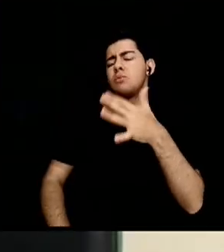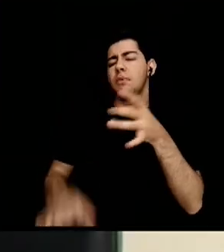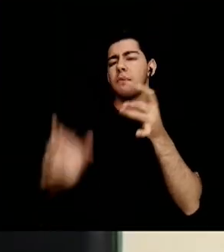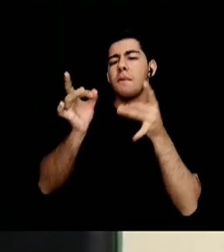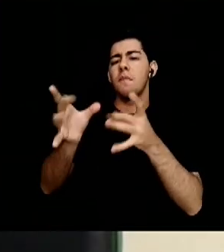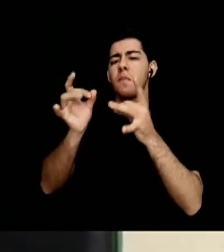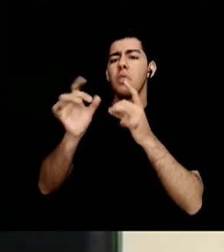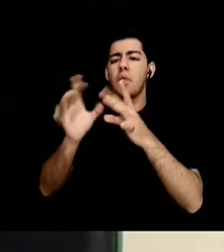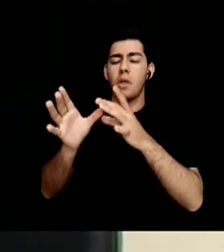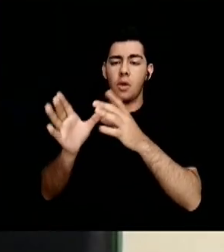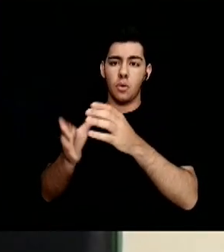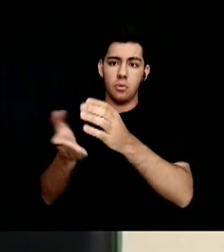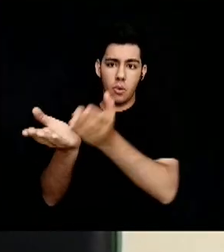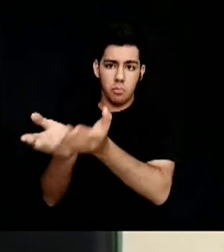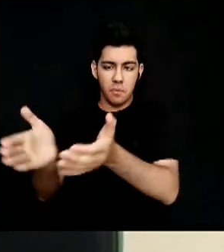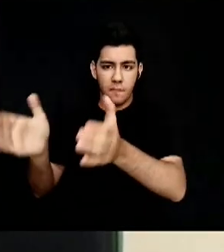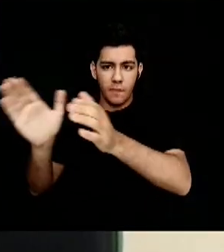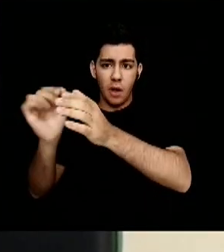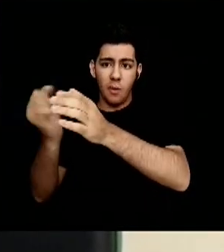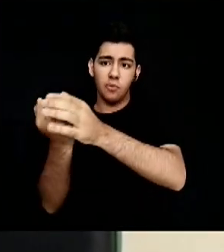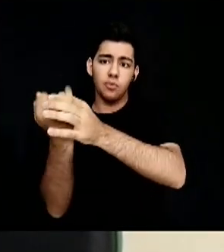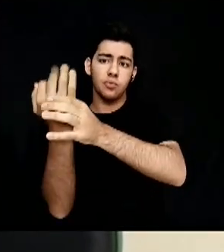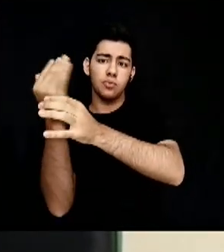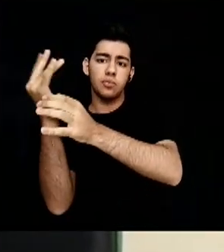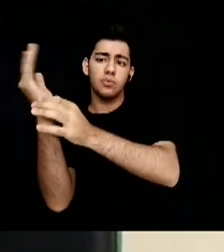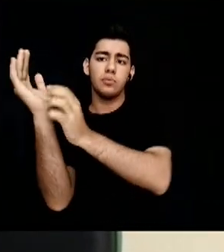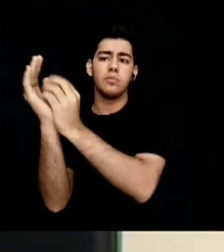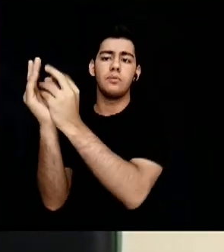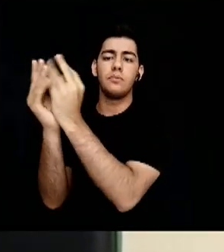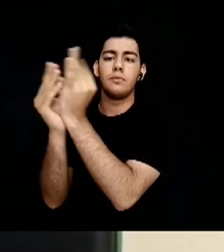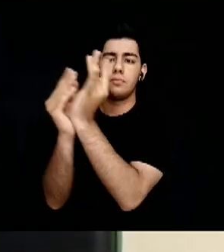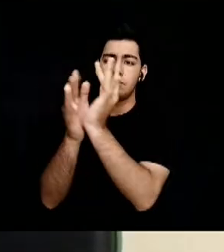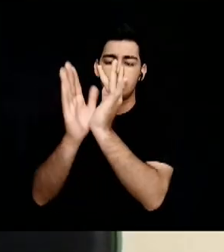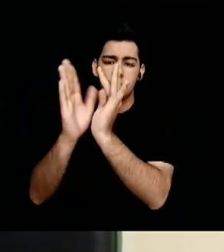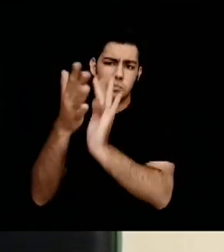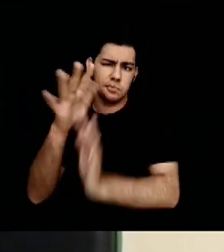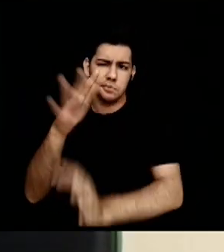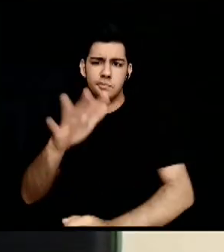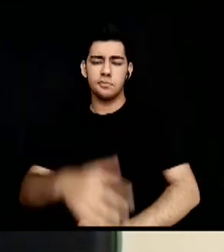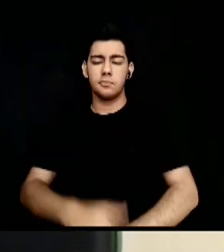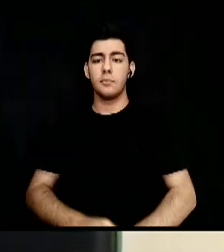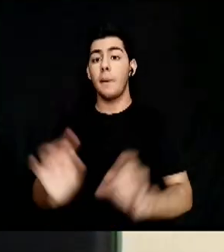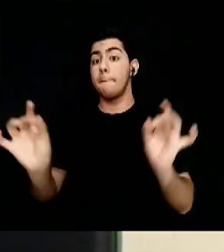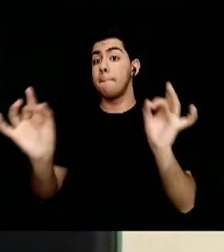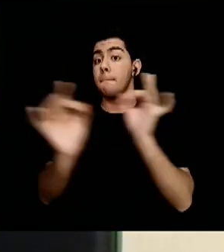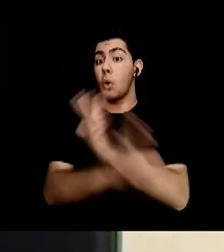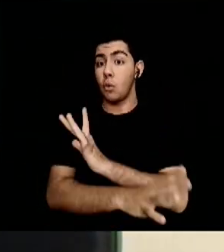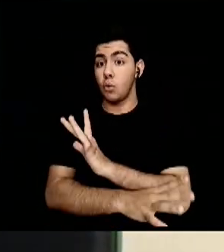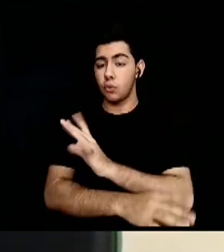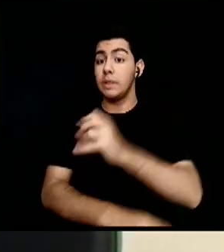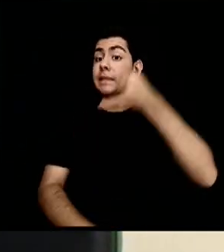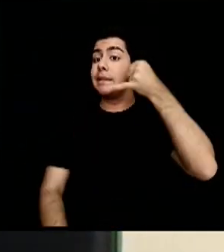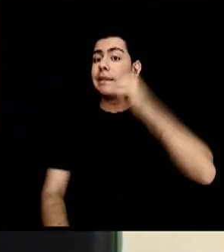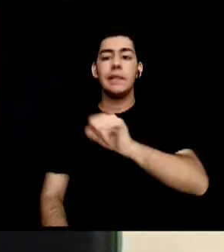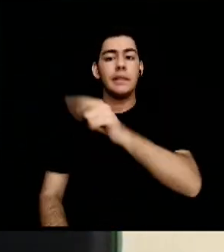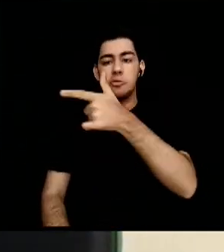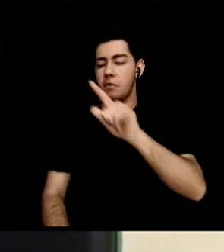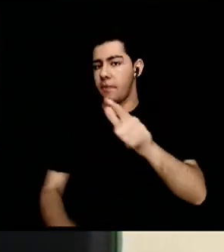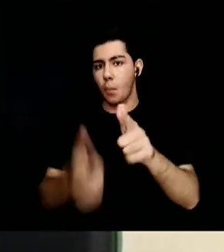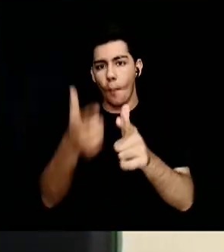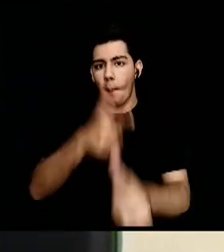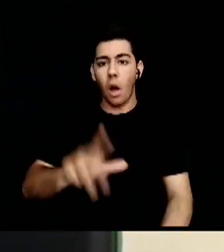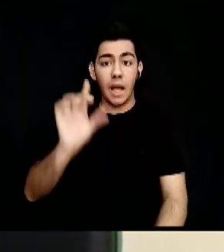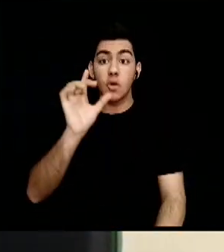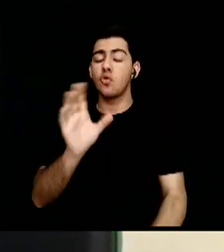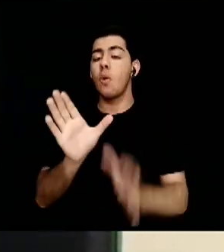já prontinho para decorar a casa? Um vasinho prontinho, sem as plantinhas, né? Sem nada, dá para vender aí